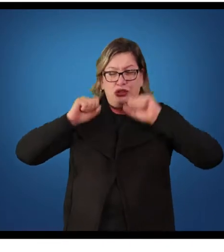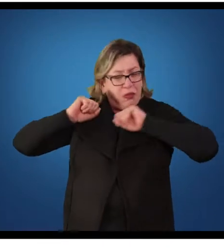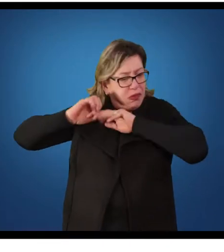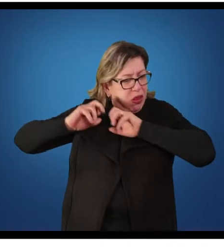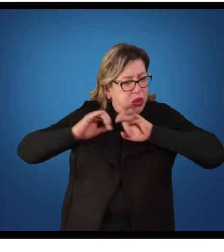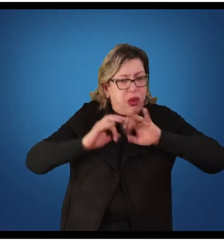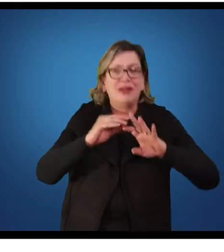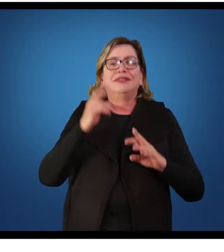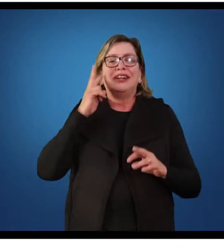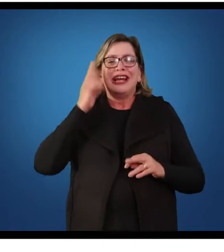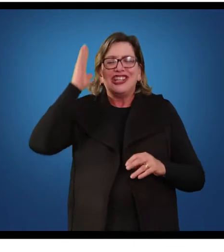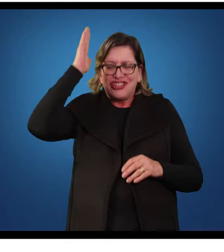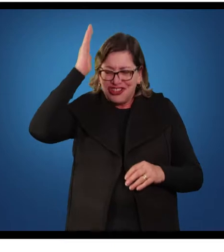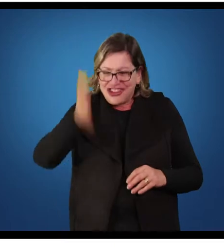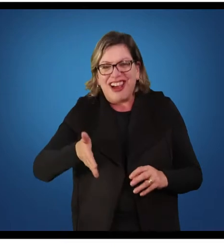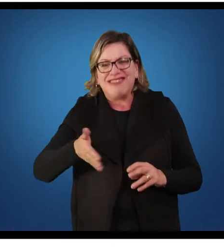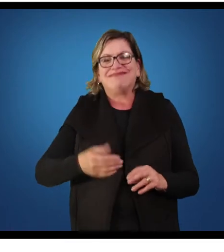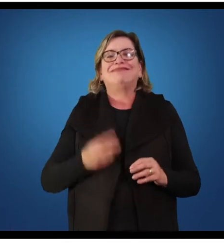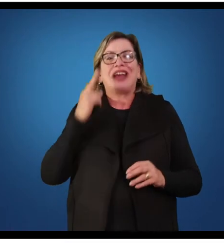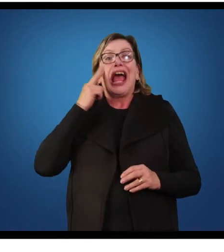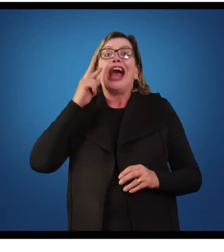Atenção, já!